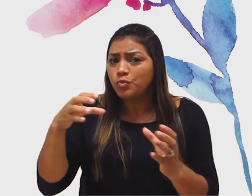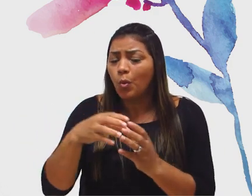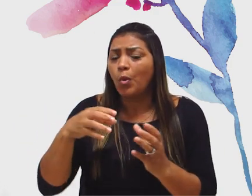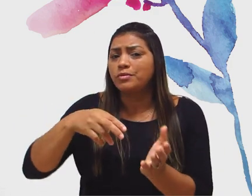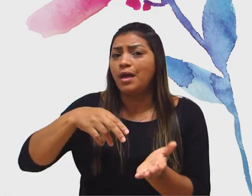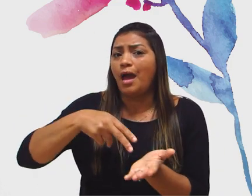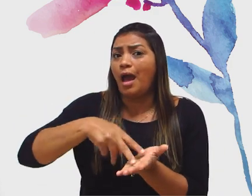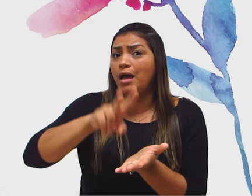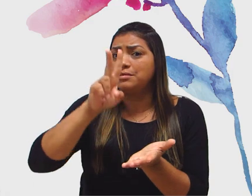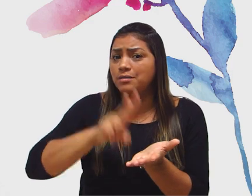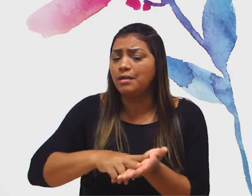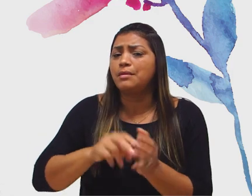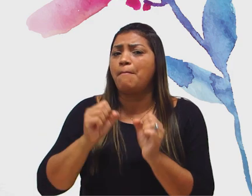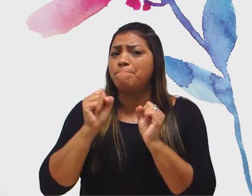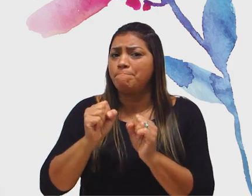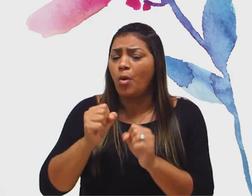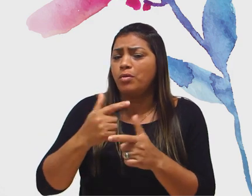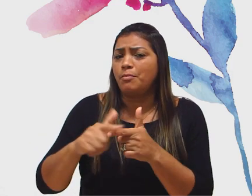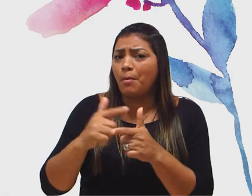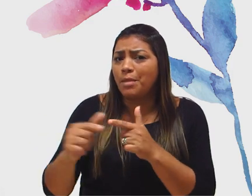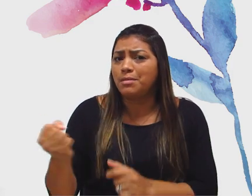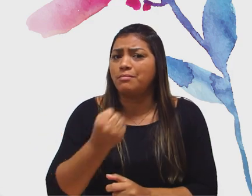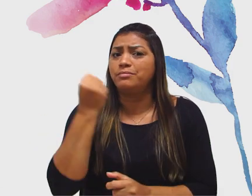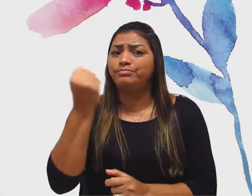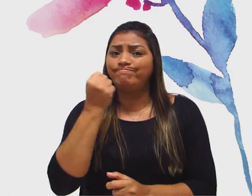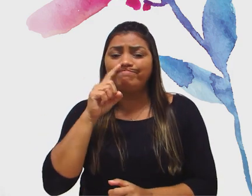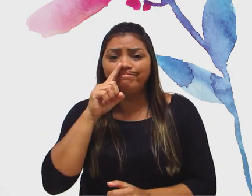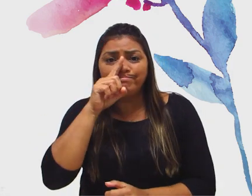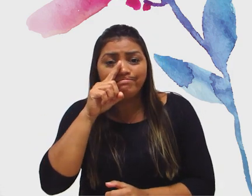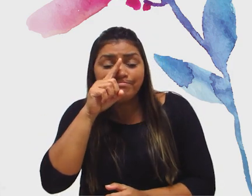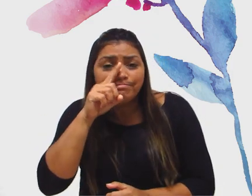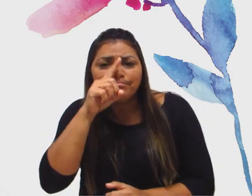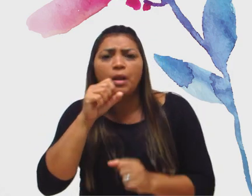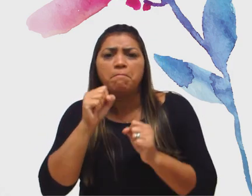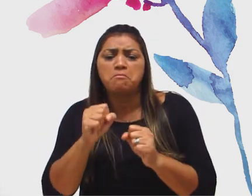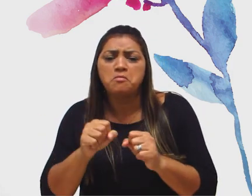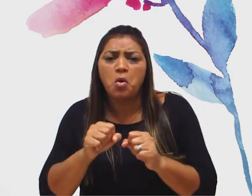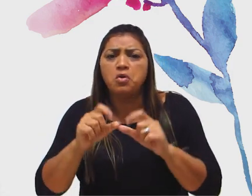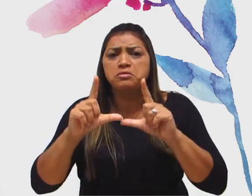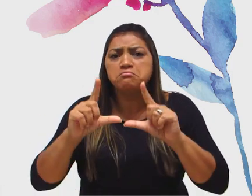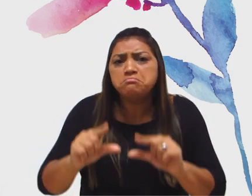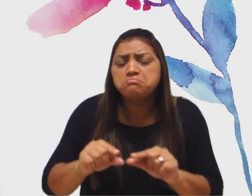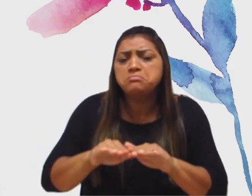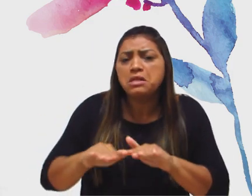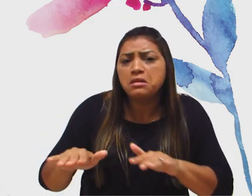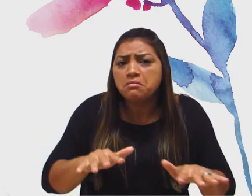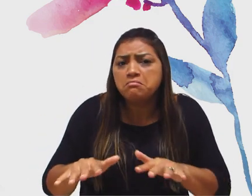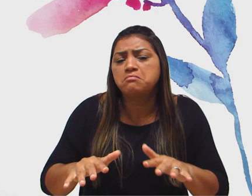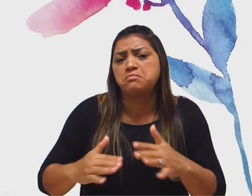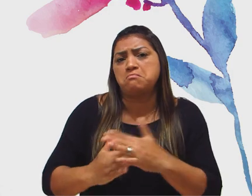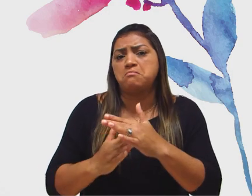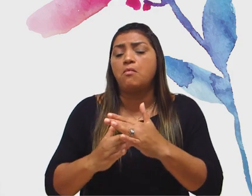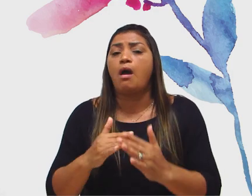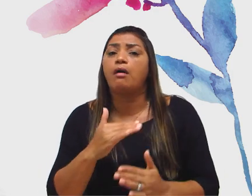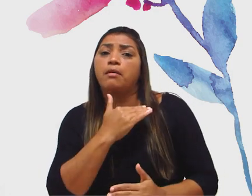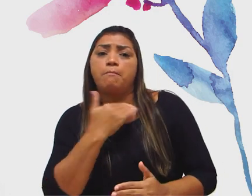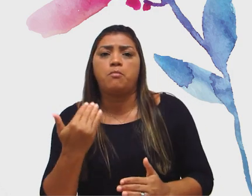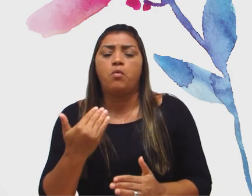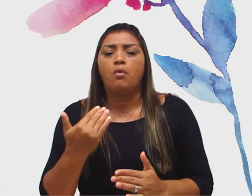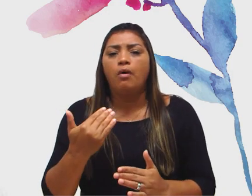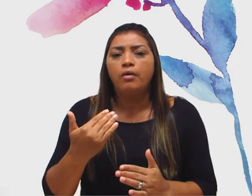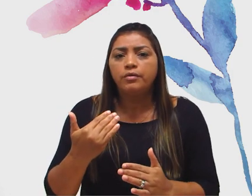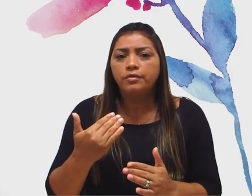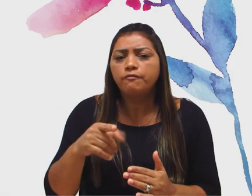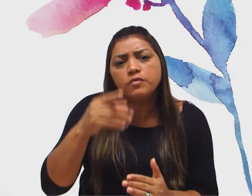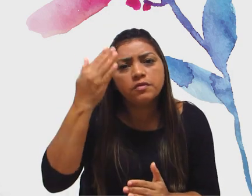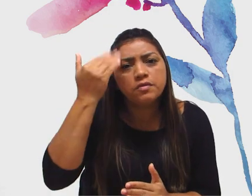grave, levando desde limitações até a morte. Você sabia que mulheres tendem a cair